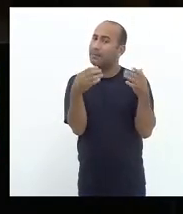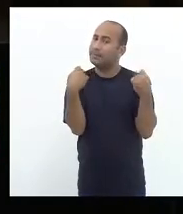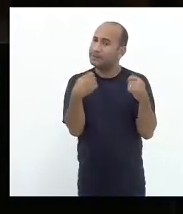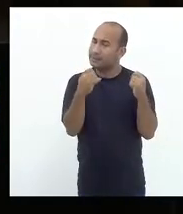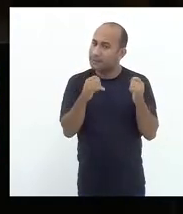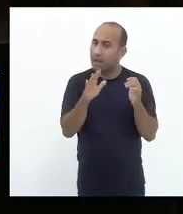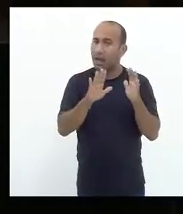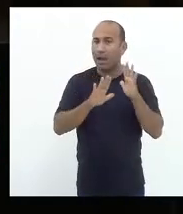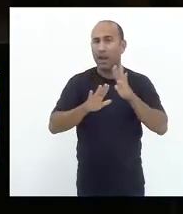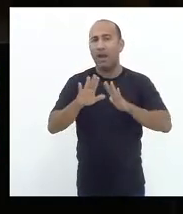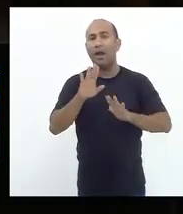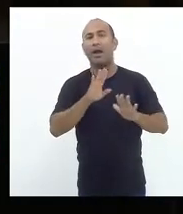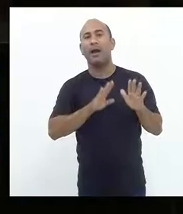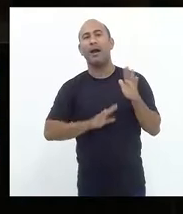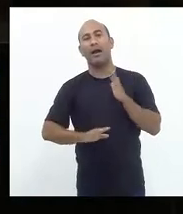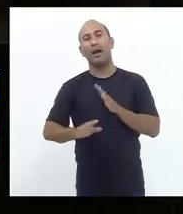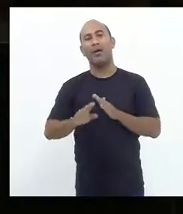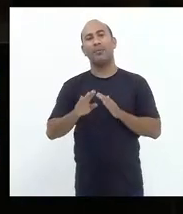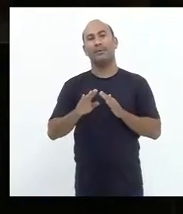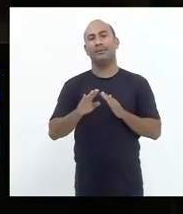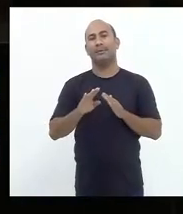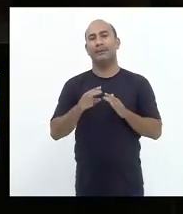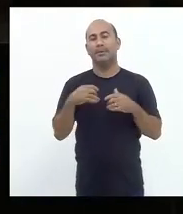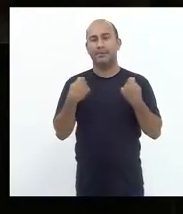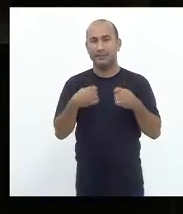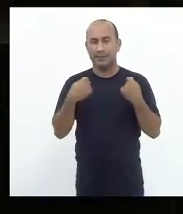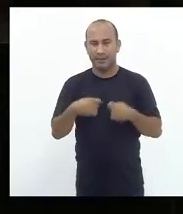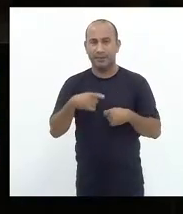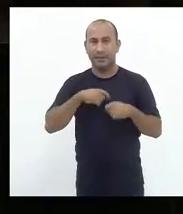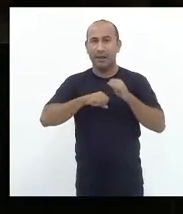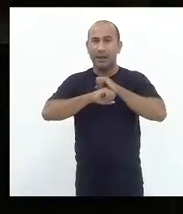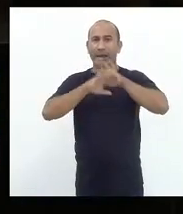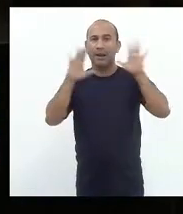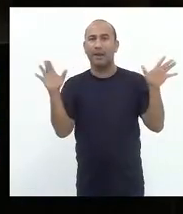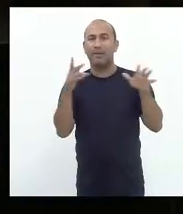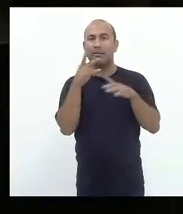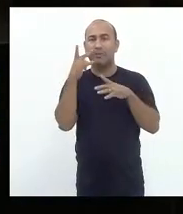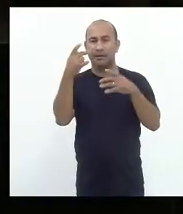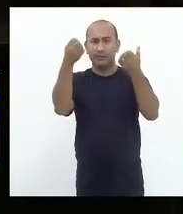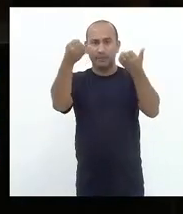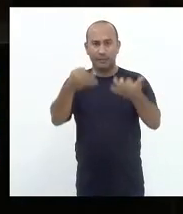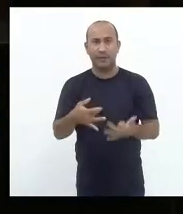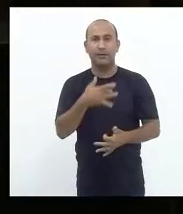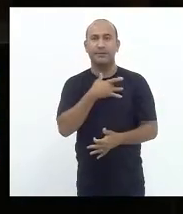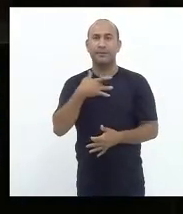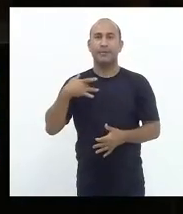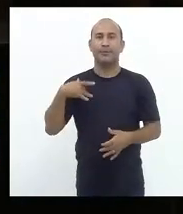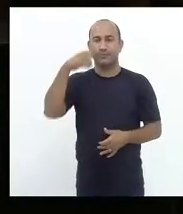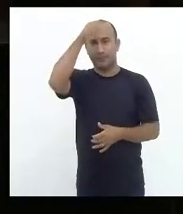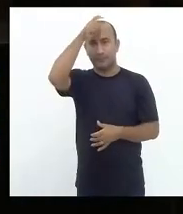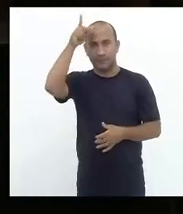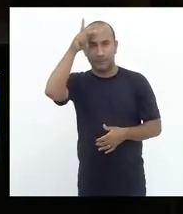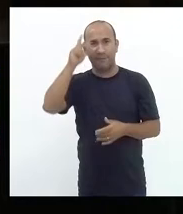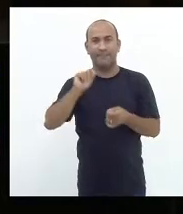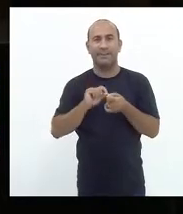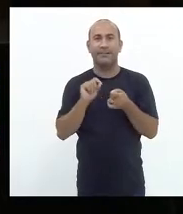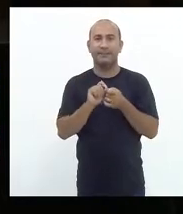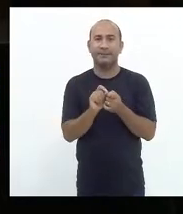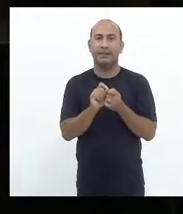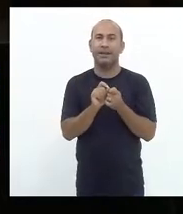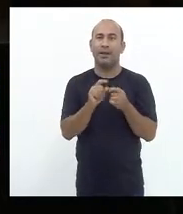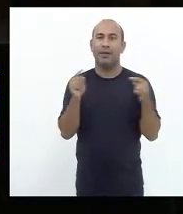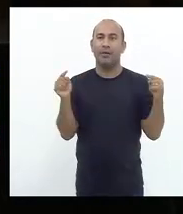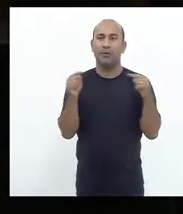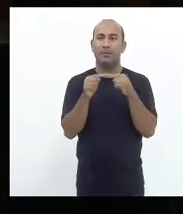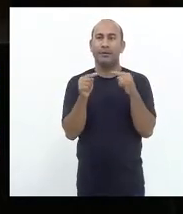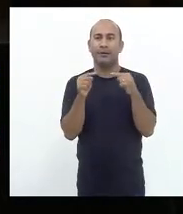que deveria trazer critérios objetivos da saúde pública para fazer isso alinhado,